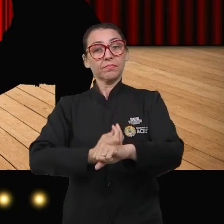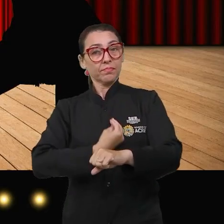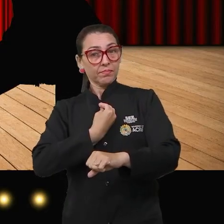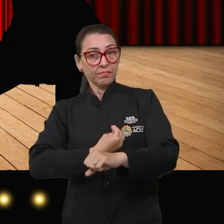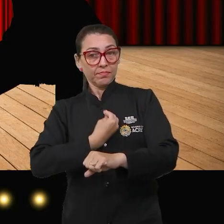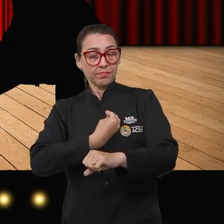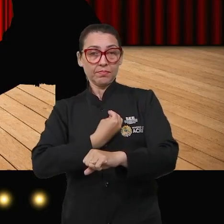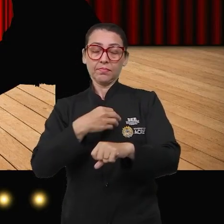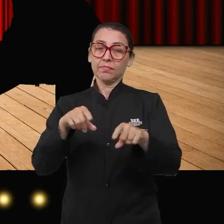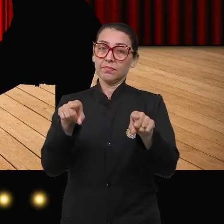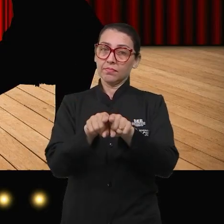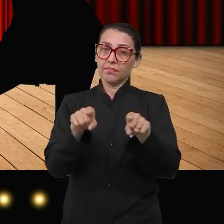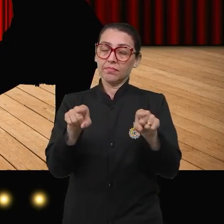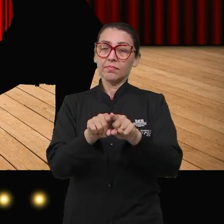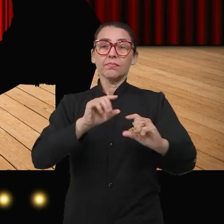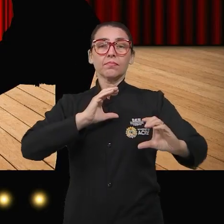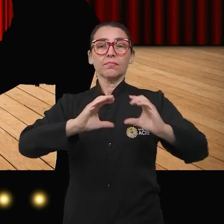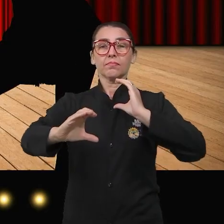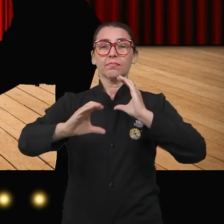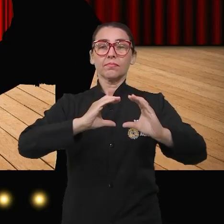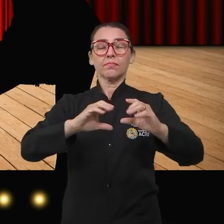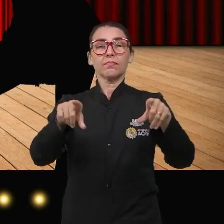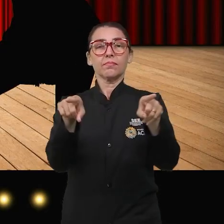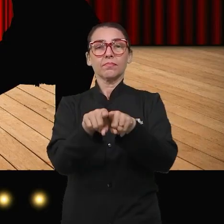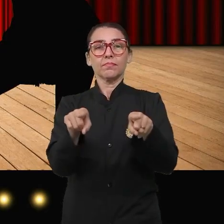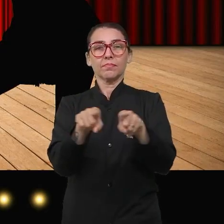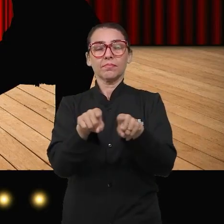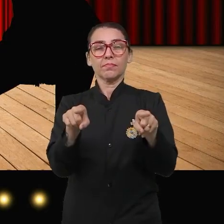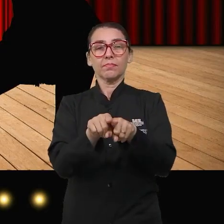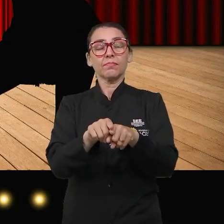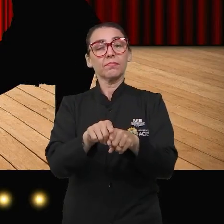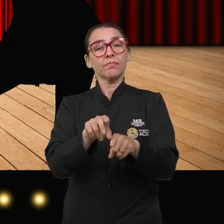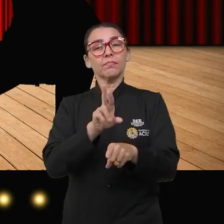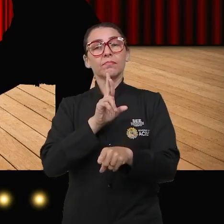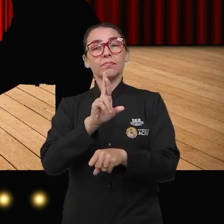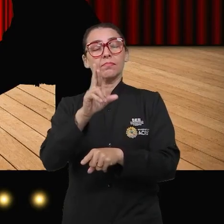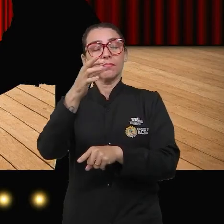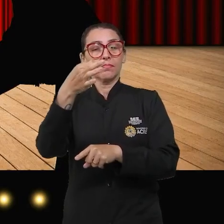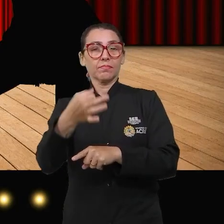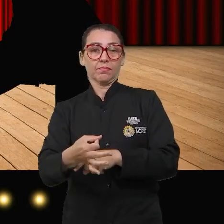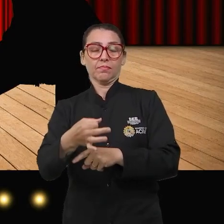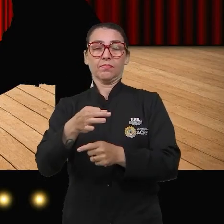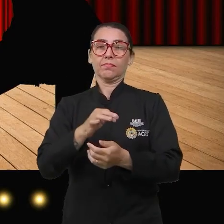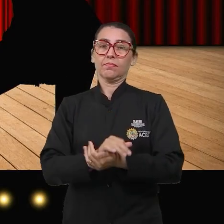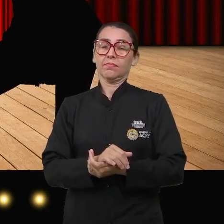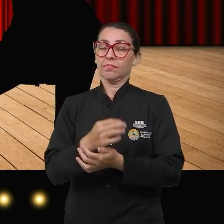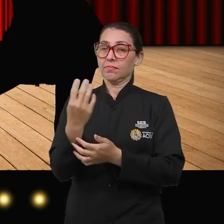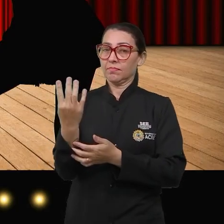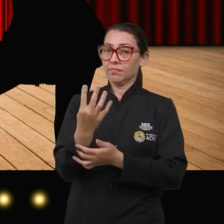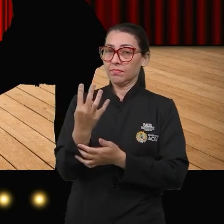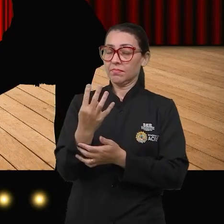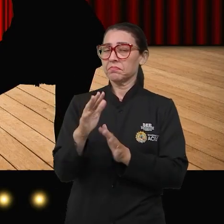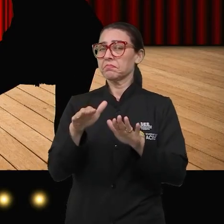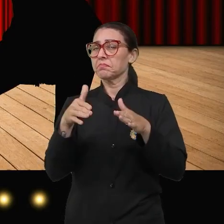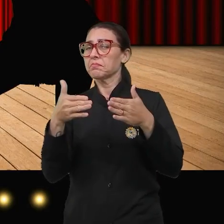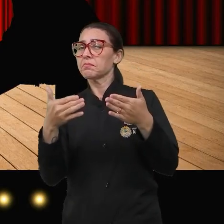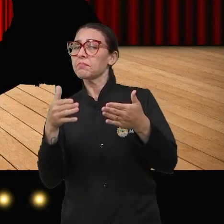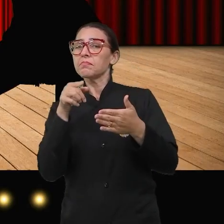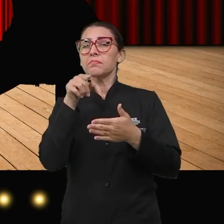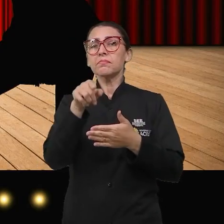vida e para a comunicação também. Então, a letra correta para essa questão número 4, qual